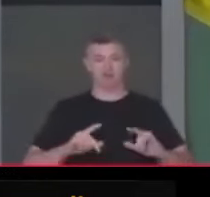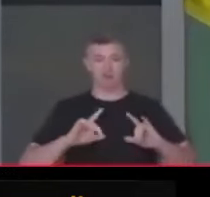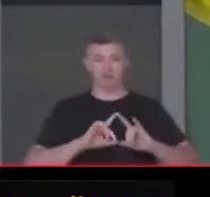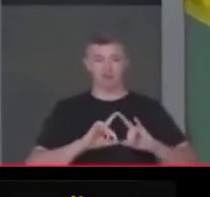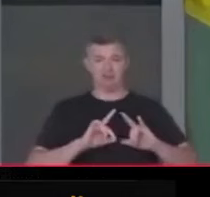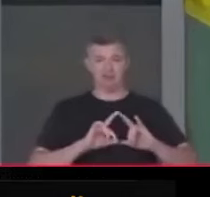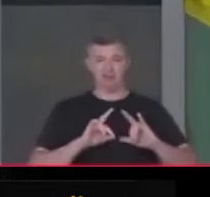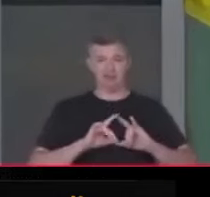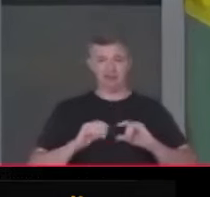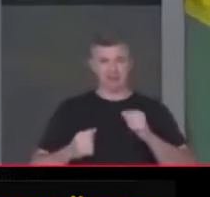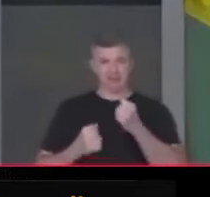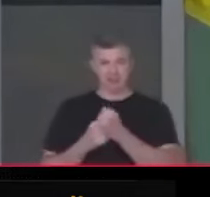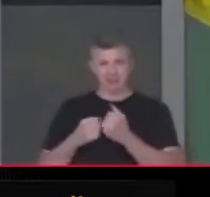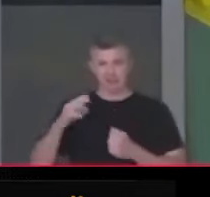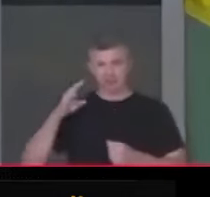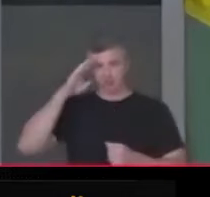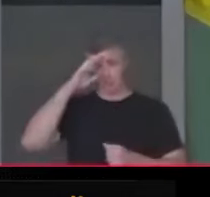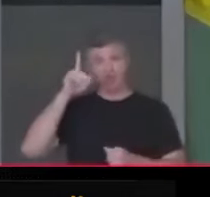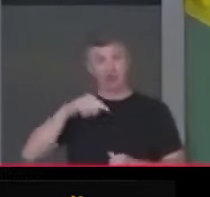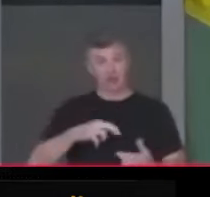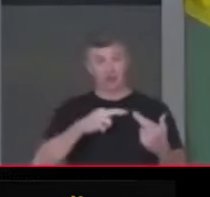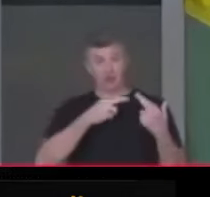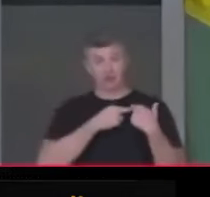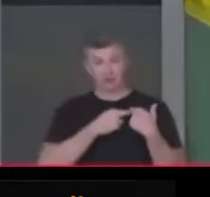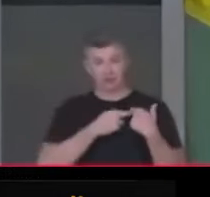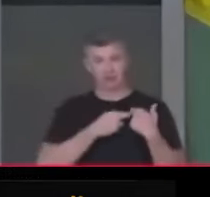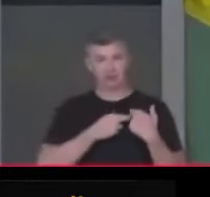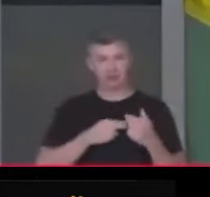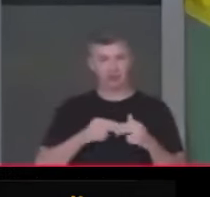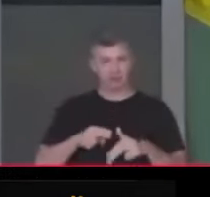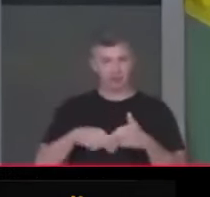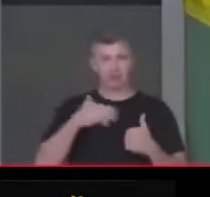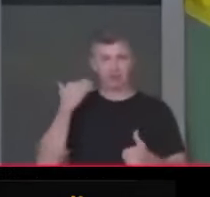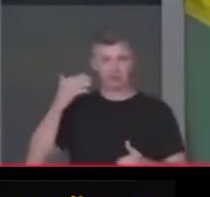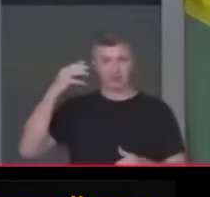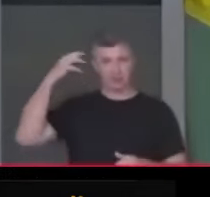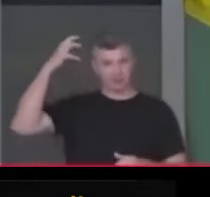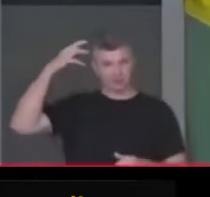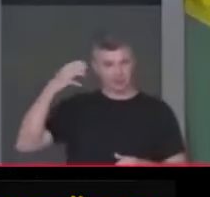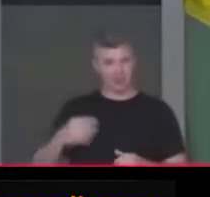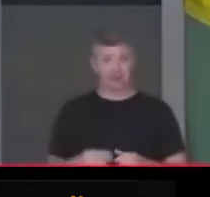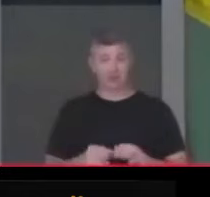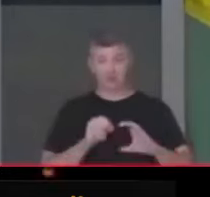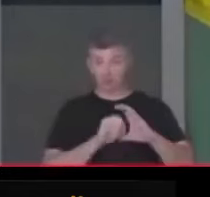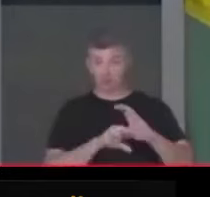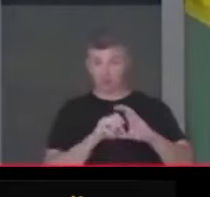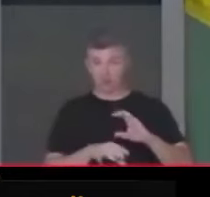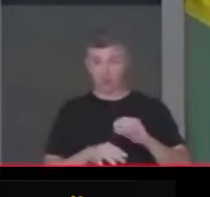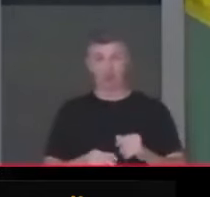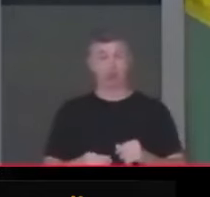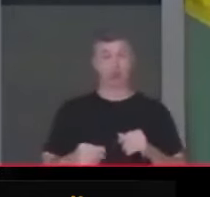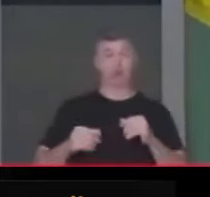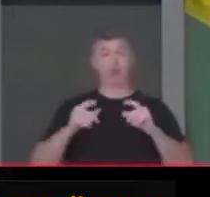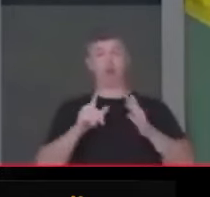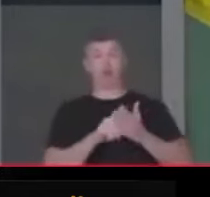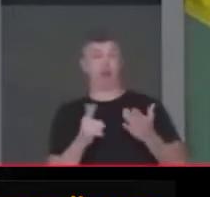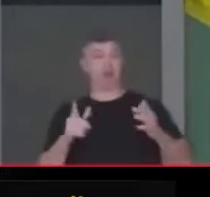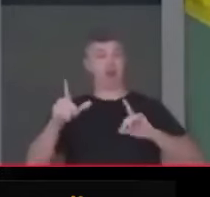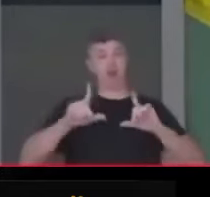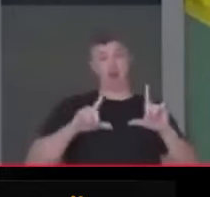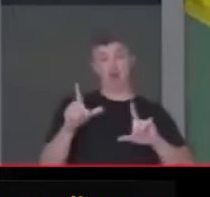miliciano ligado a Bolsonaro é responsável pela morte de Marielle. A Globo, nos seus